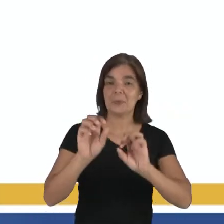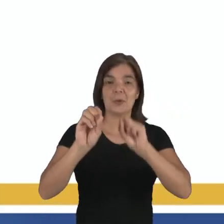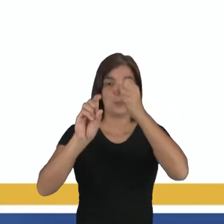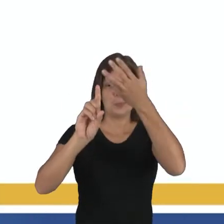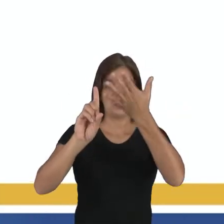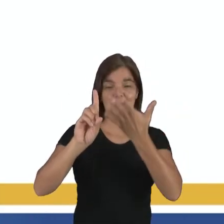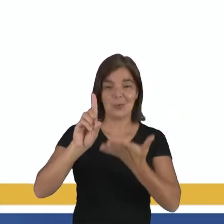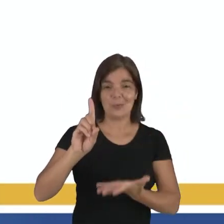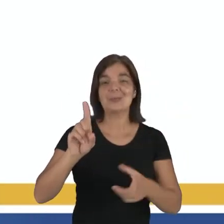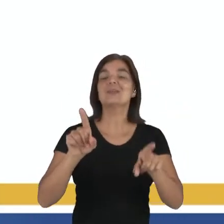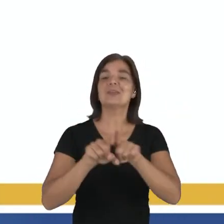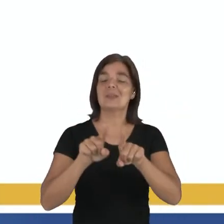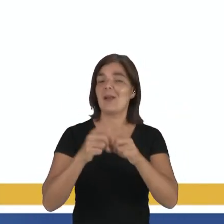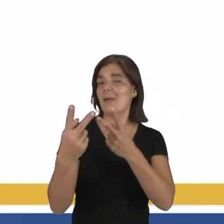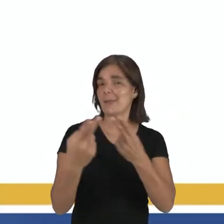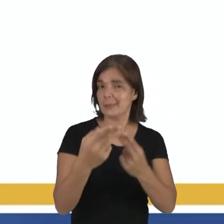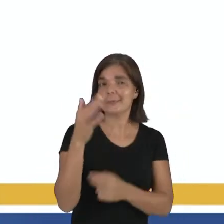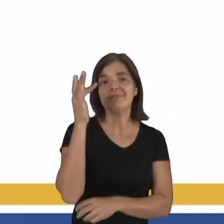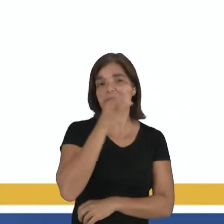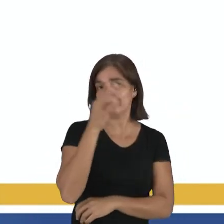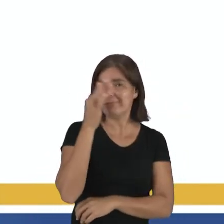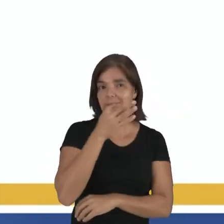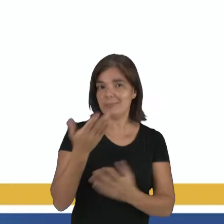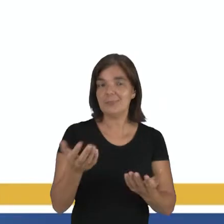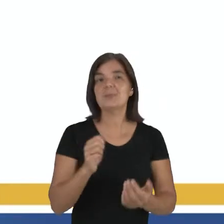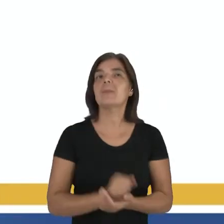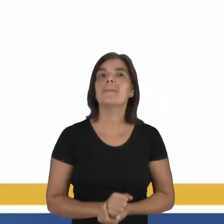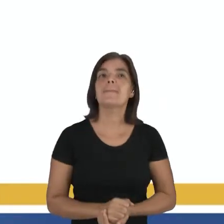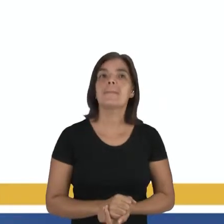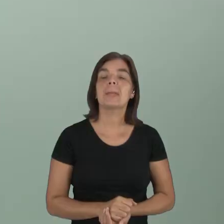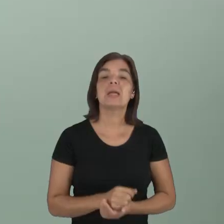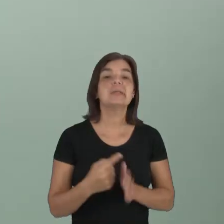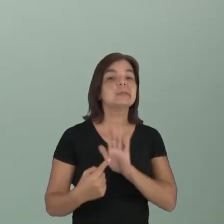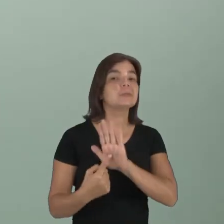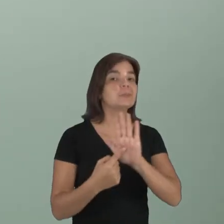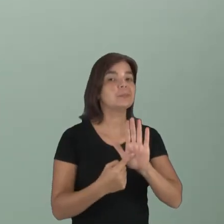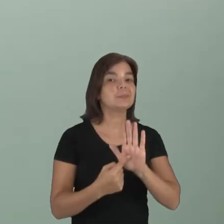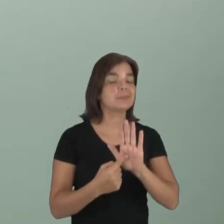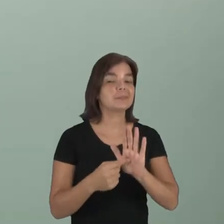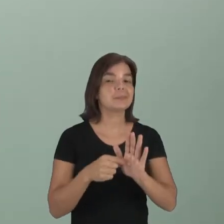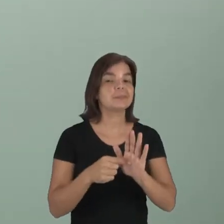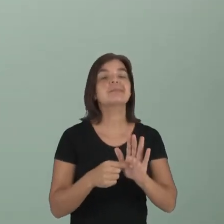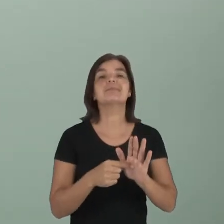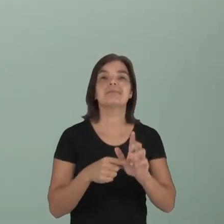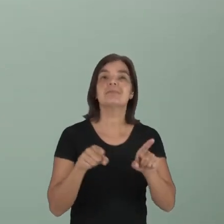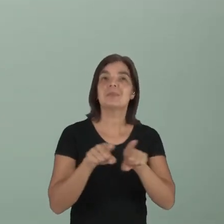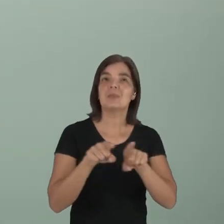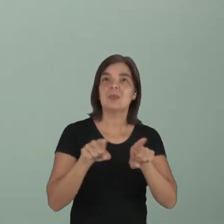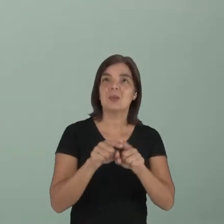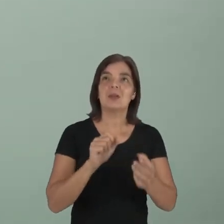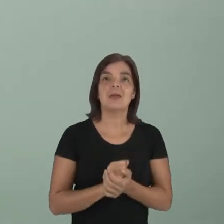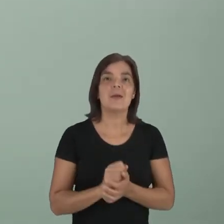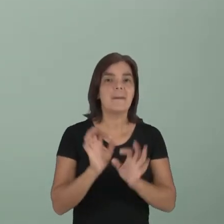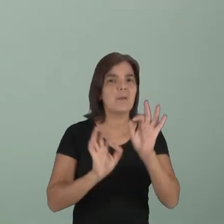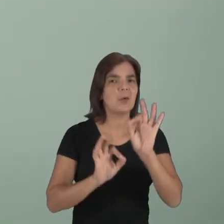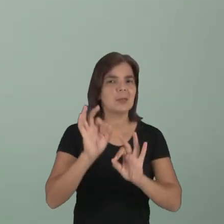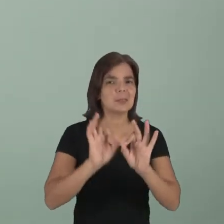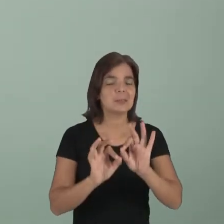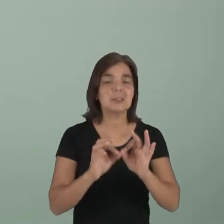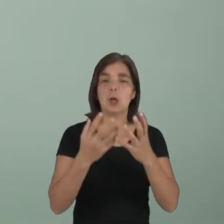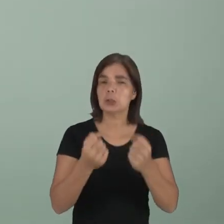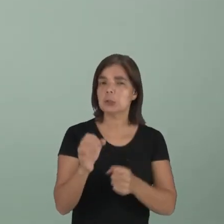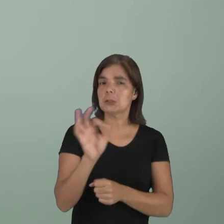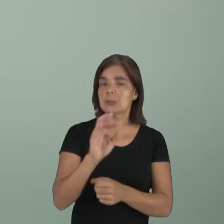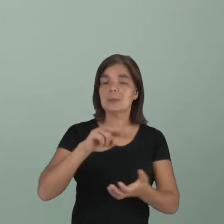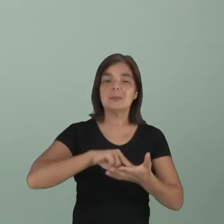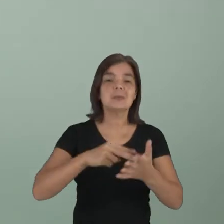orais não autorizadas, que é o mesmo que fofoqueira. Só que essa expressão, produtora de biografias orais não